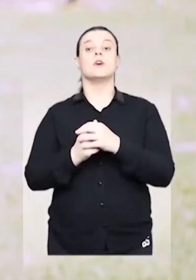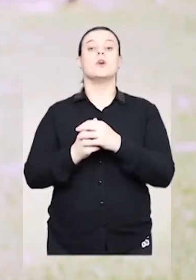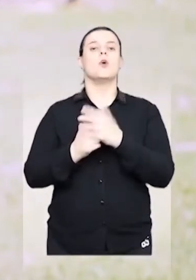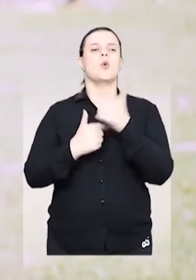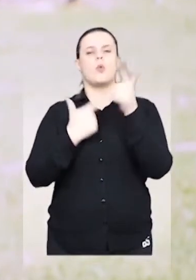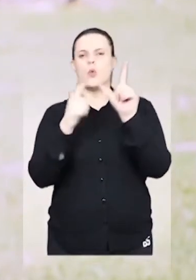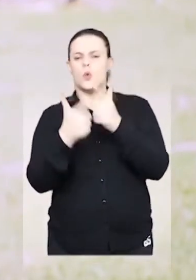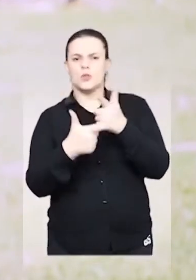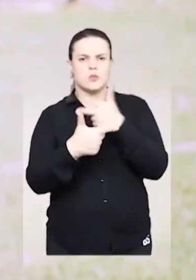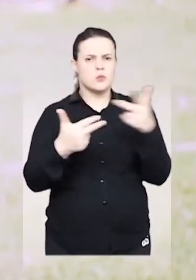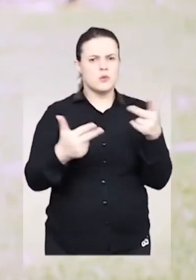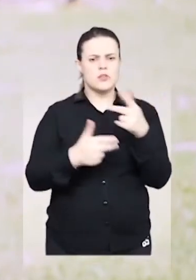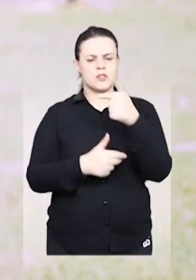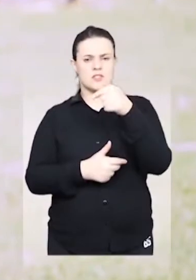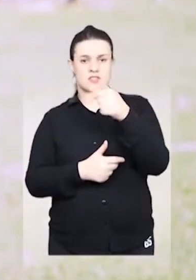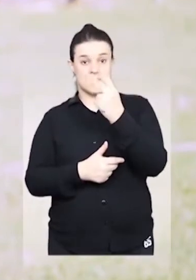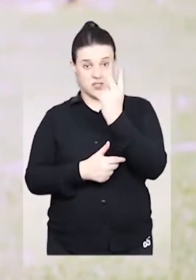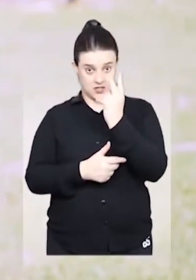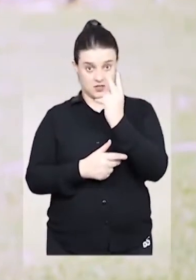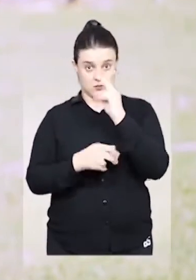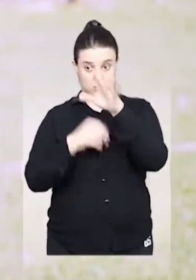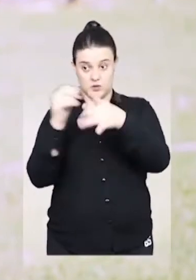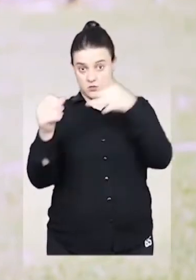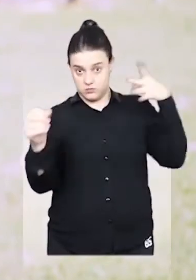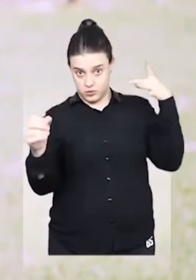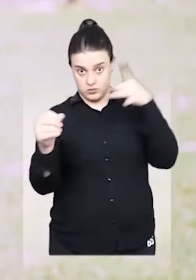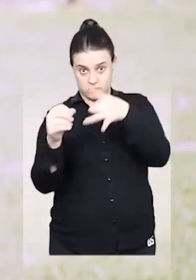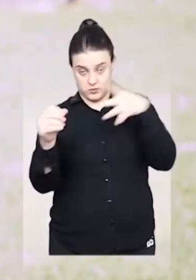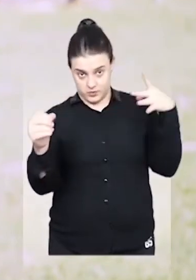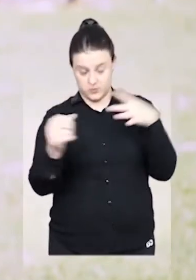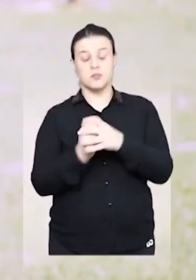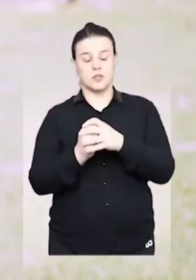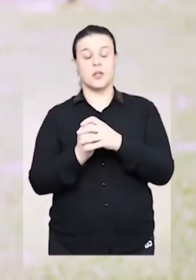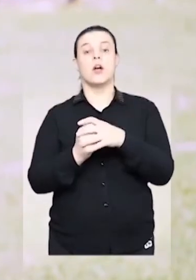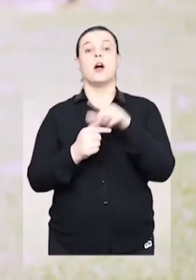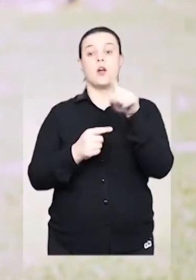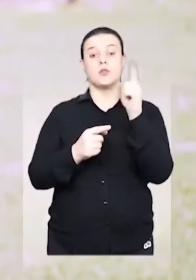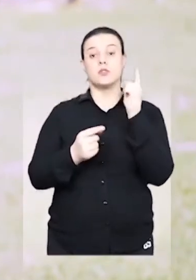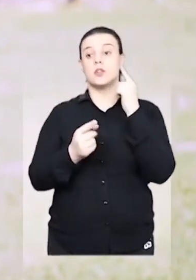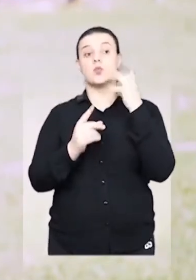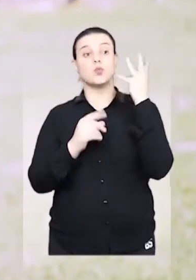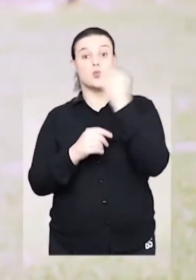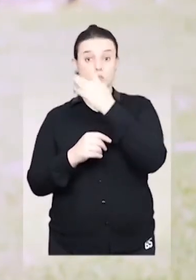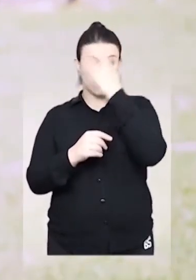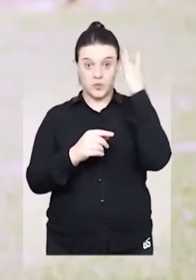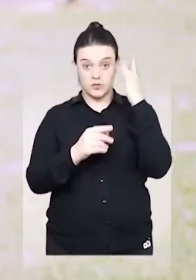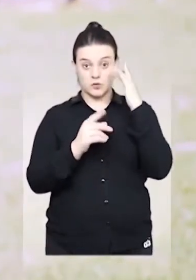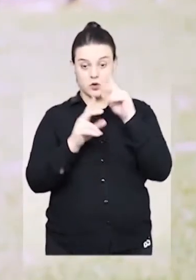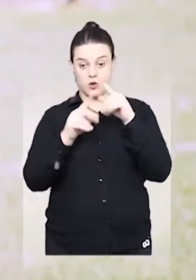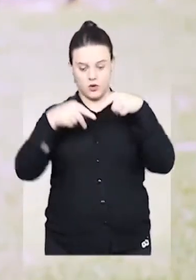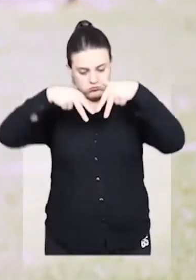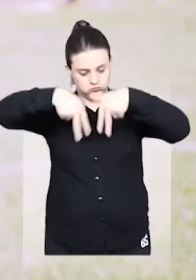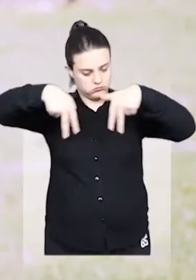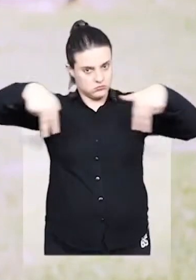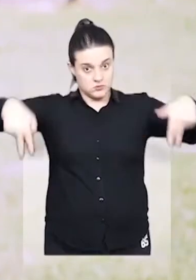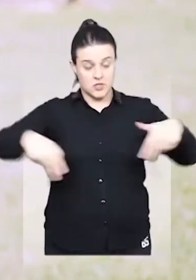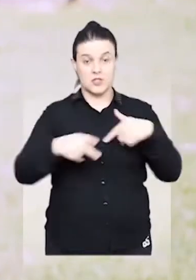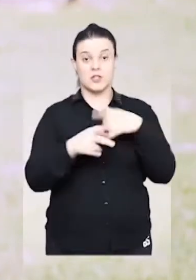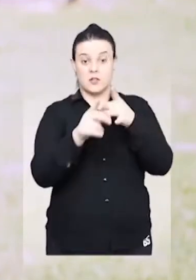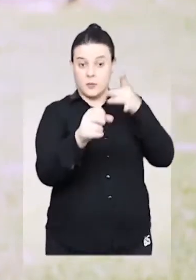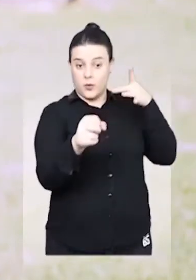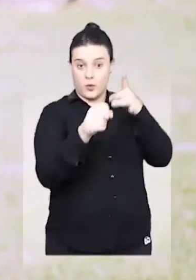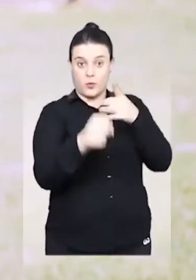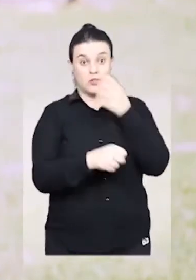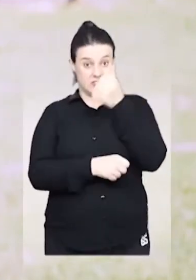No resto, são 72 flechas durante uma competição. E aí você coloca todo mundo na linha de tiro. A gente atira